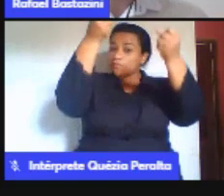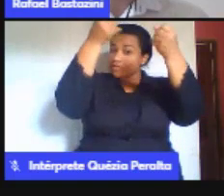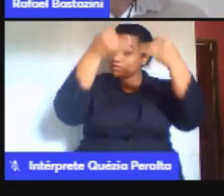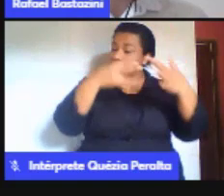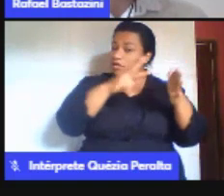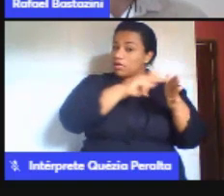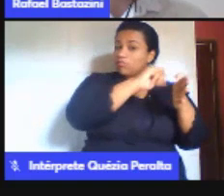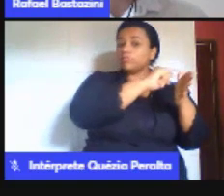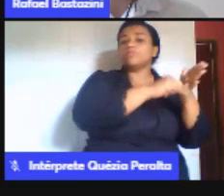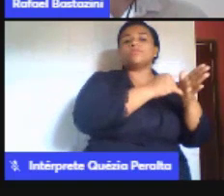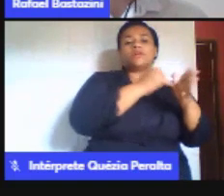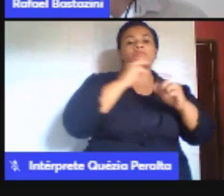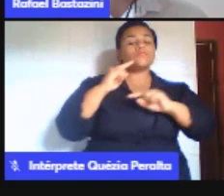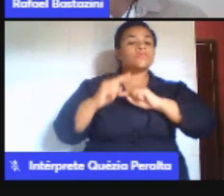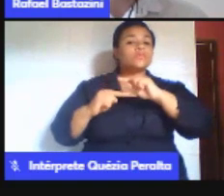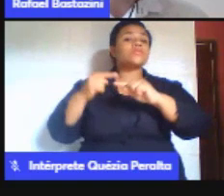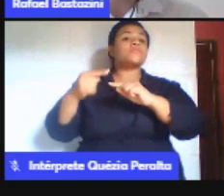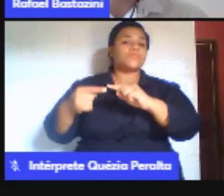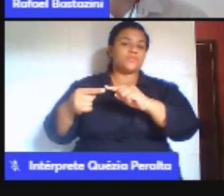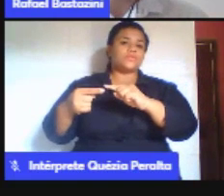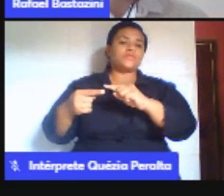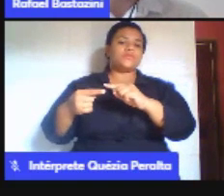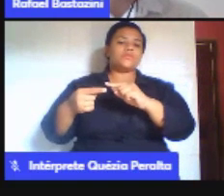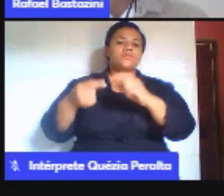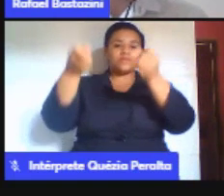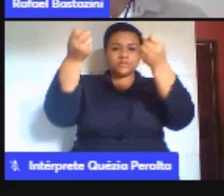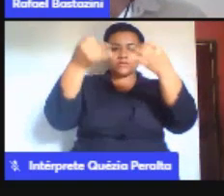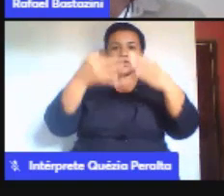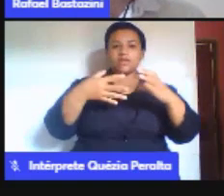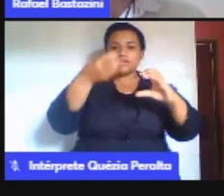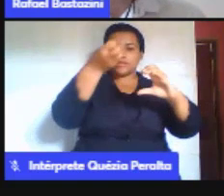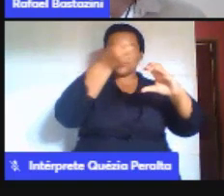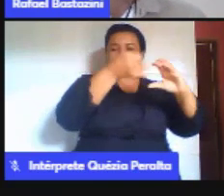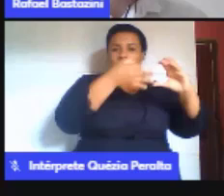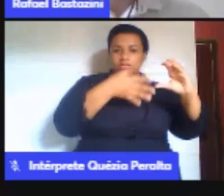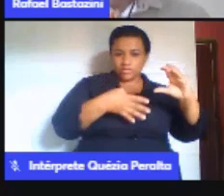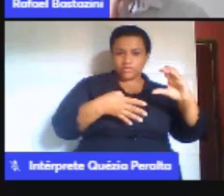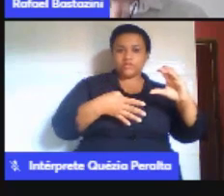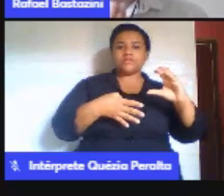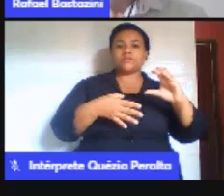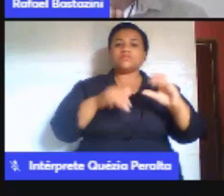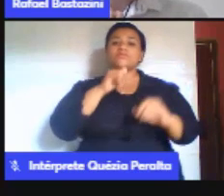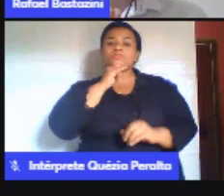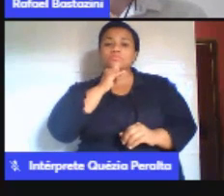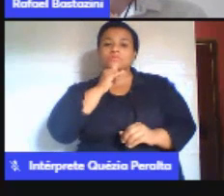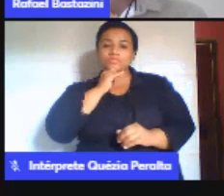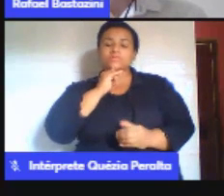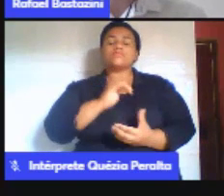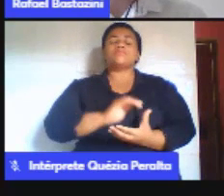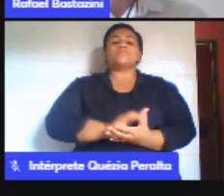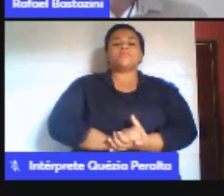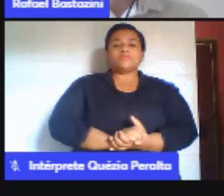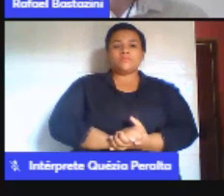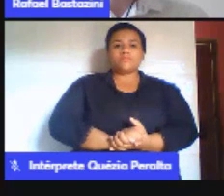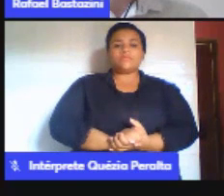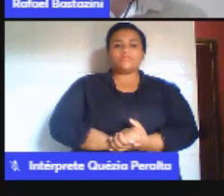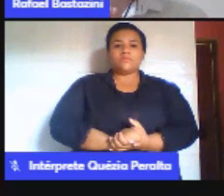depois vou detalhar o material e os seus elementos, a partir de alguns exemplos. Nós, nesse